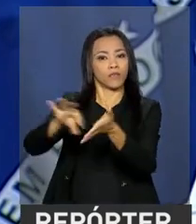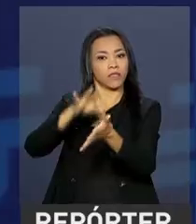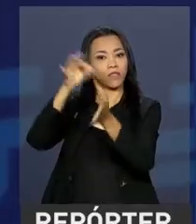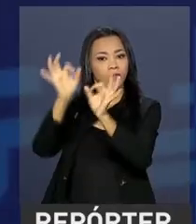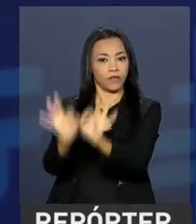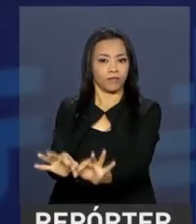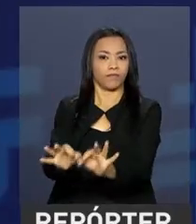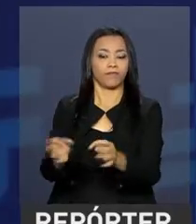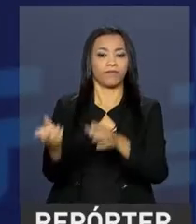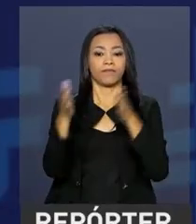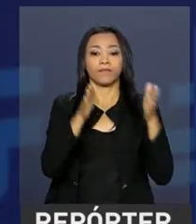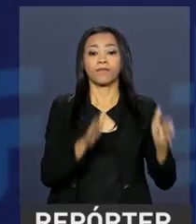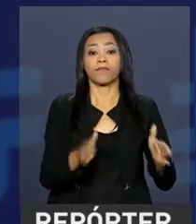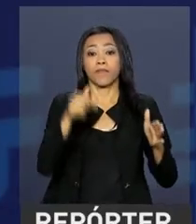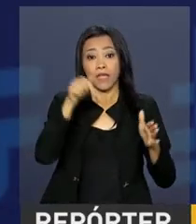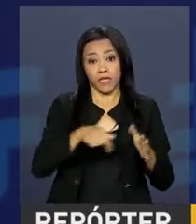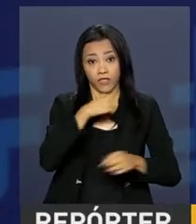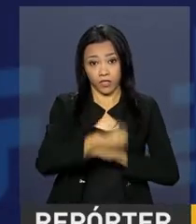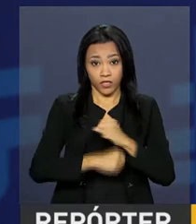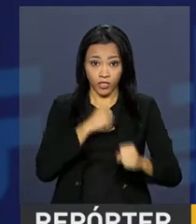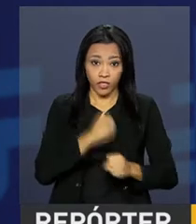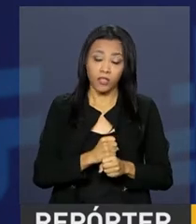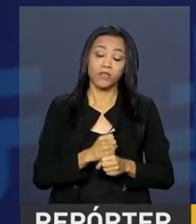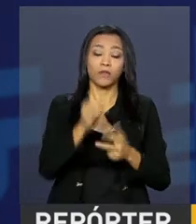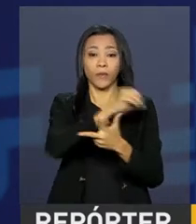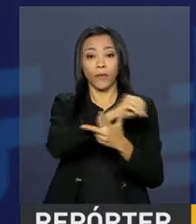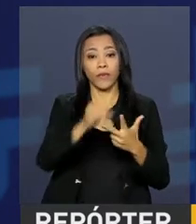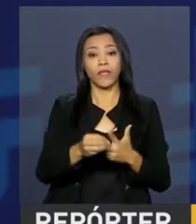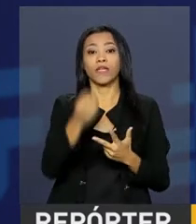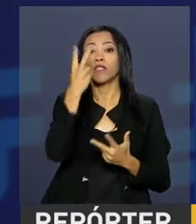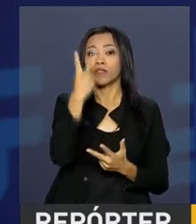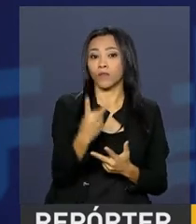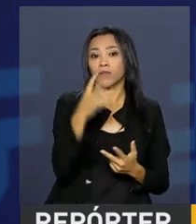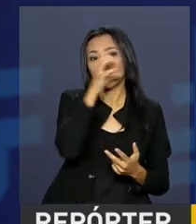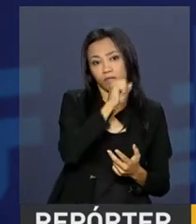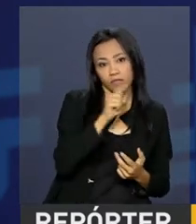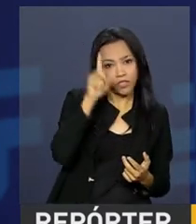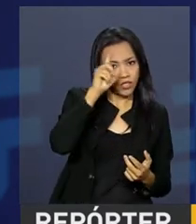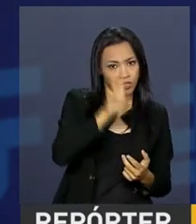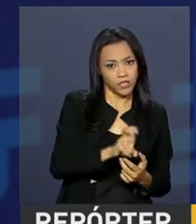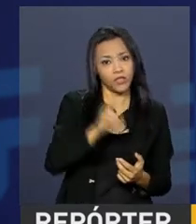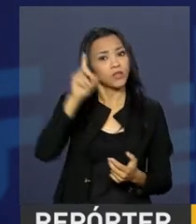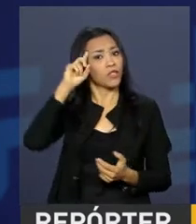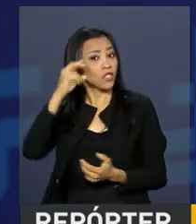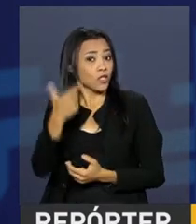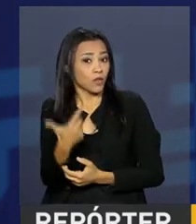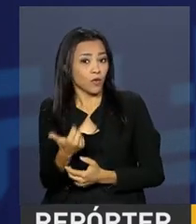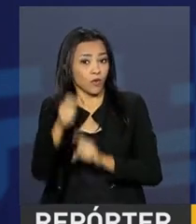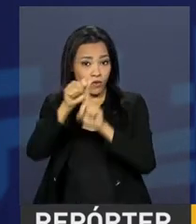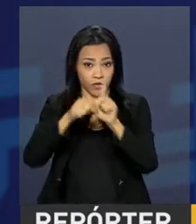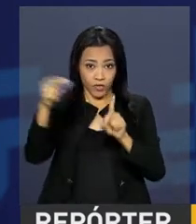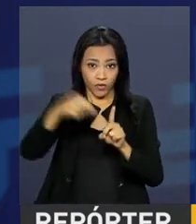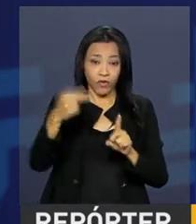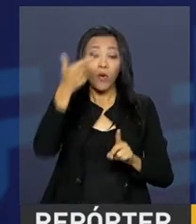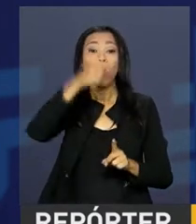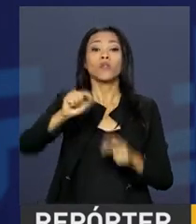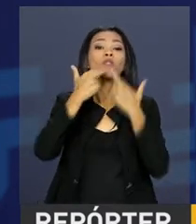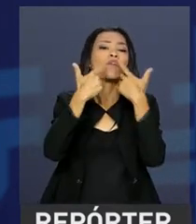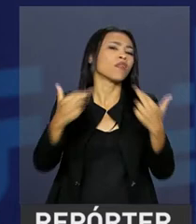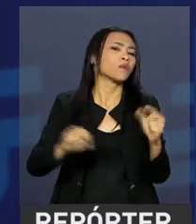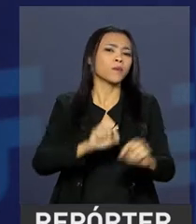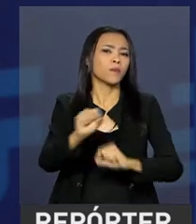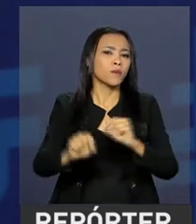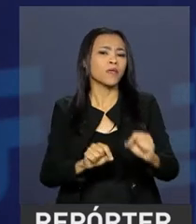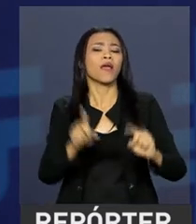neste ano o enem será aplicado em dois finais de semana nos dias 5 e 12 de novembro outra novidade será a